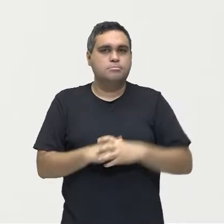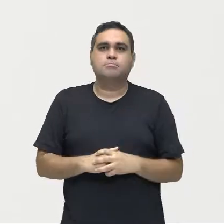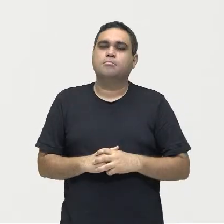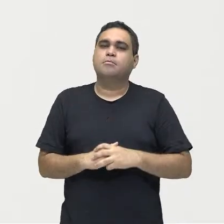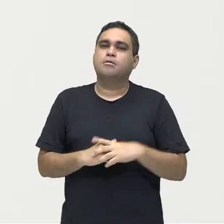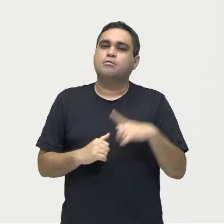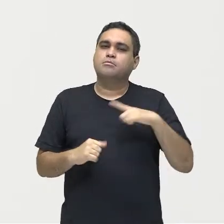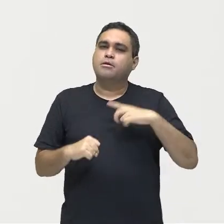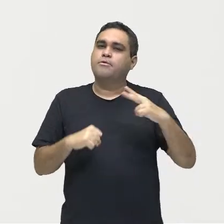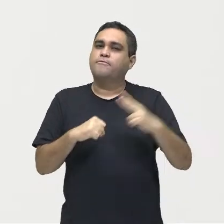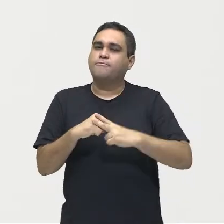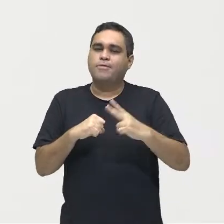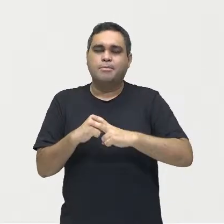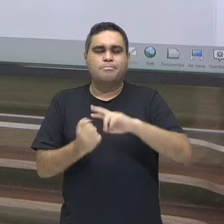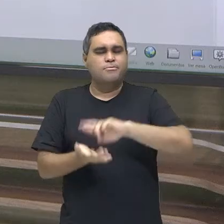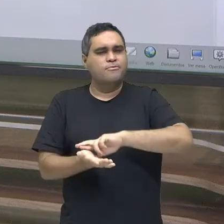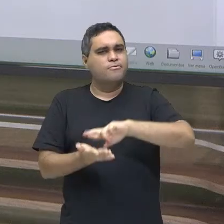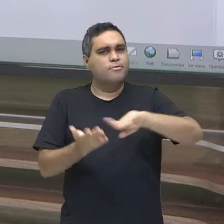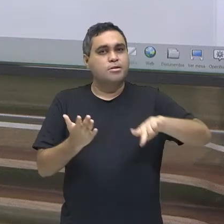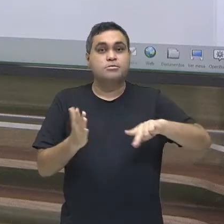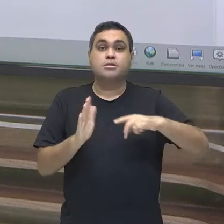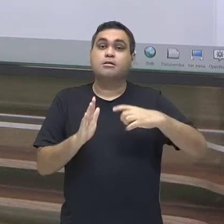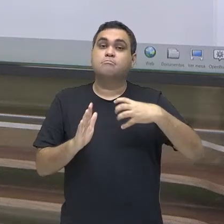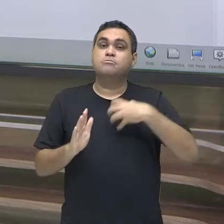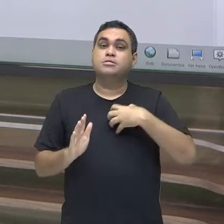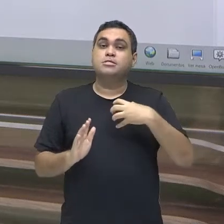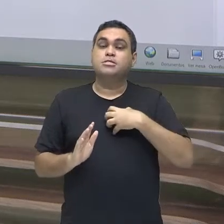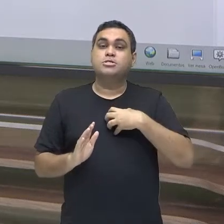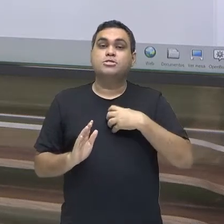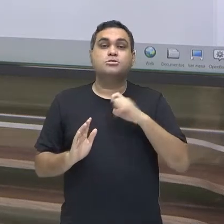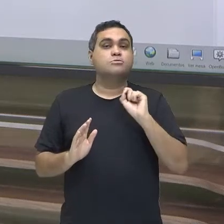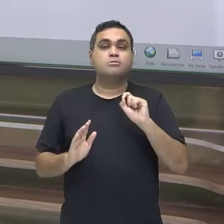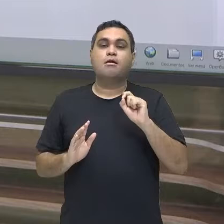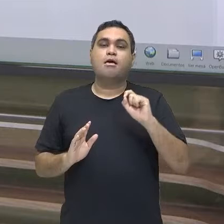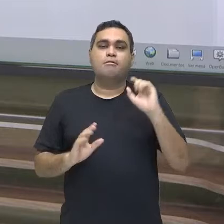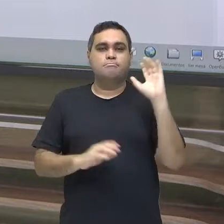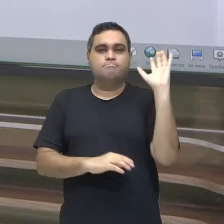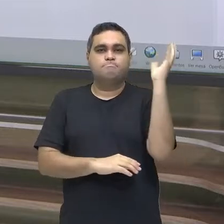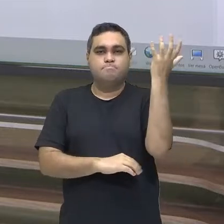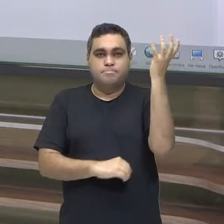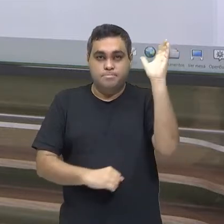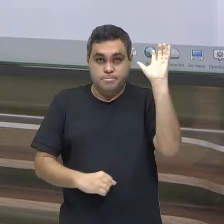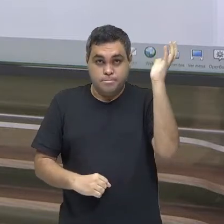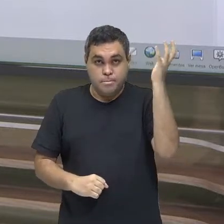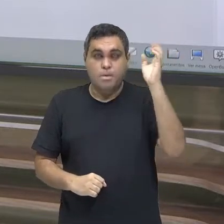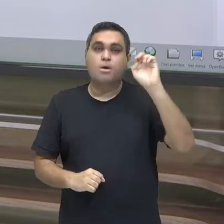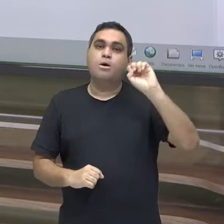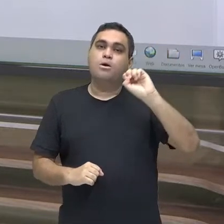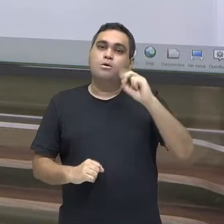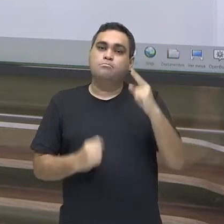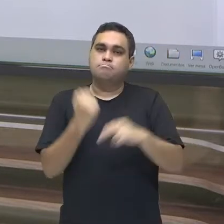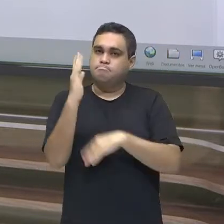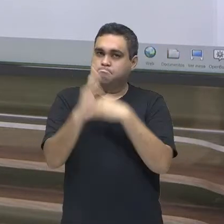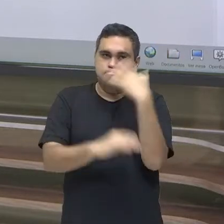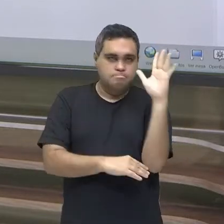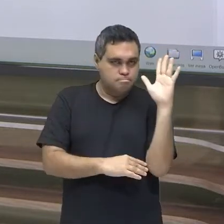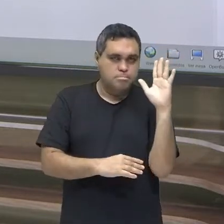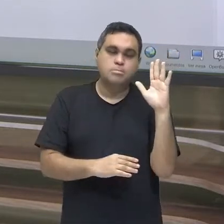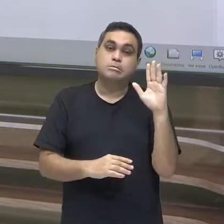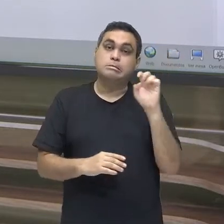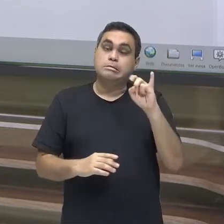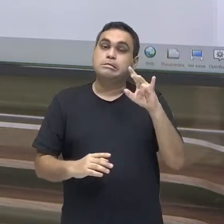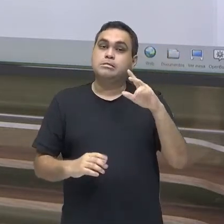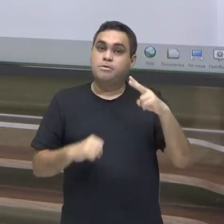também denotam, não é? Que trazem essa ideia de fenômenos da natureza. Se o verbo exprime essa ideia,